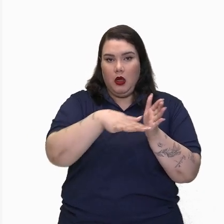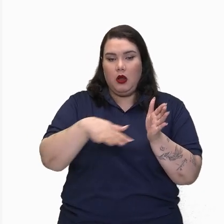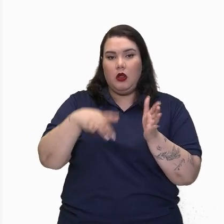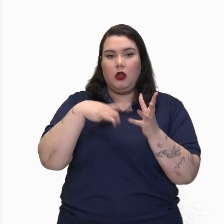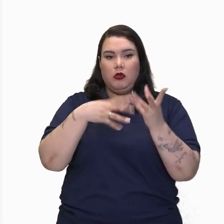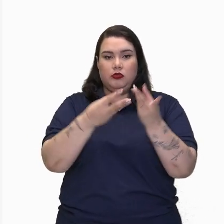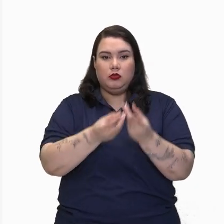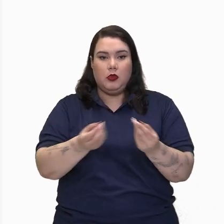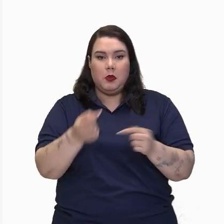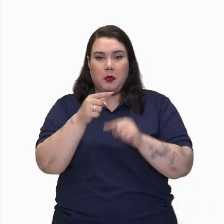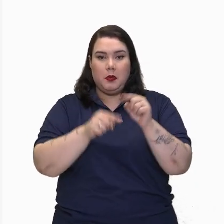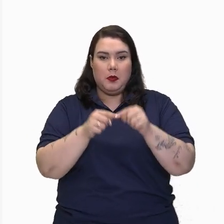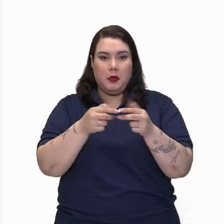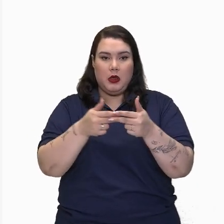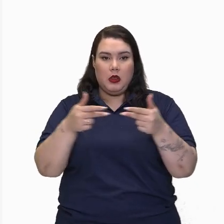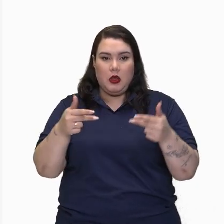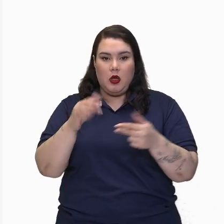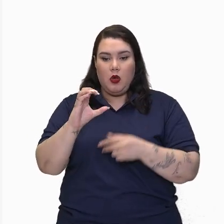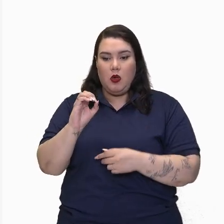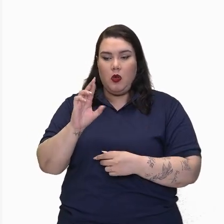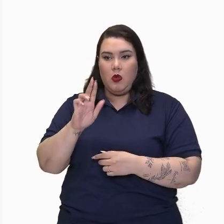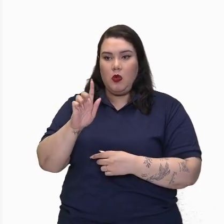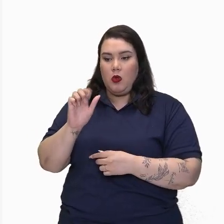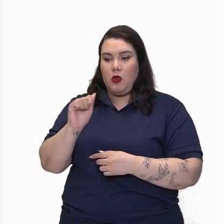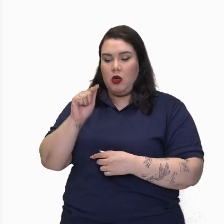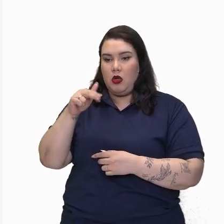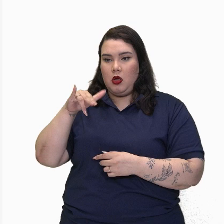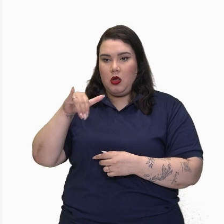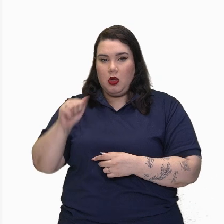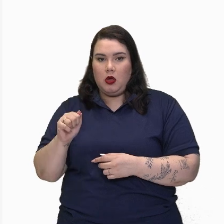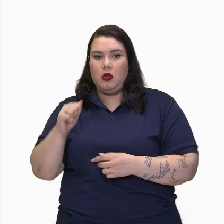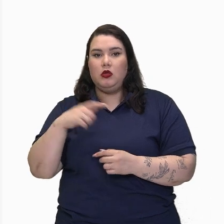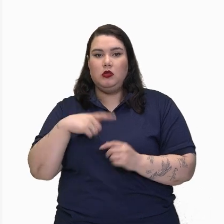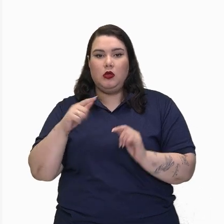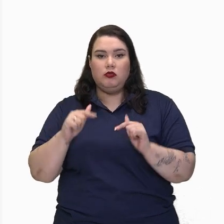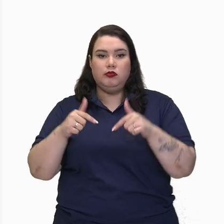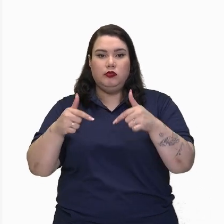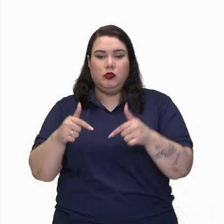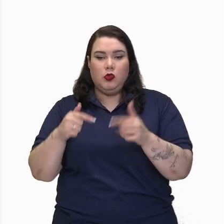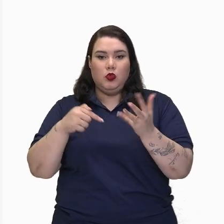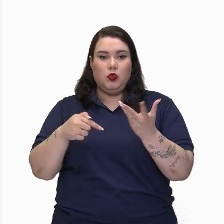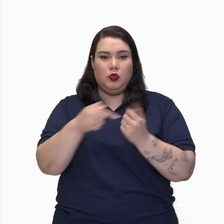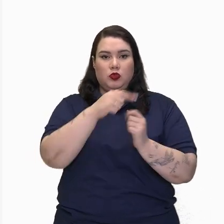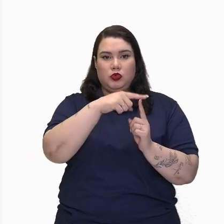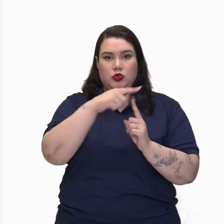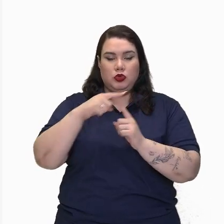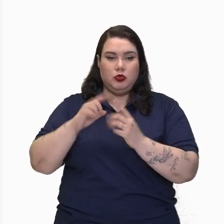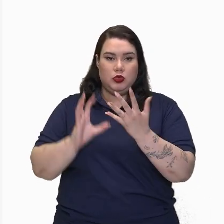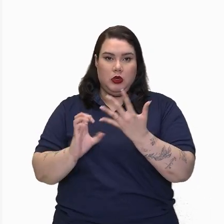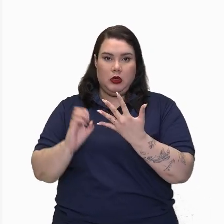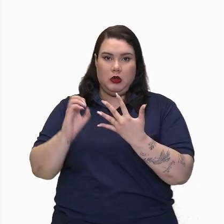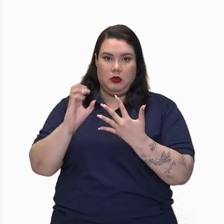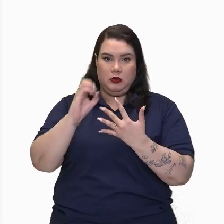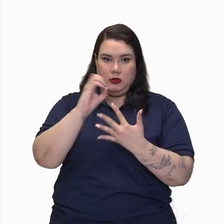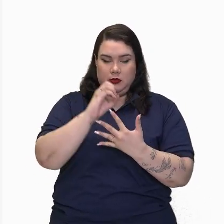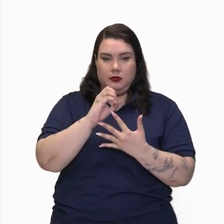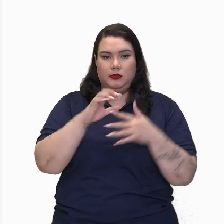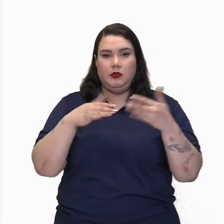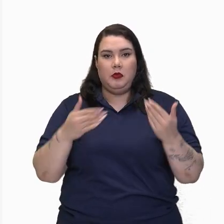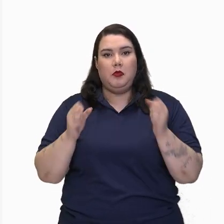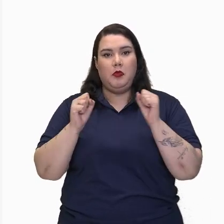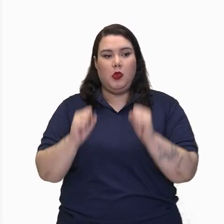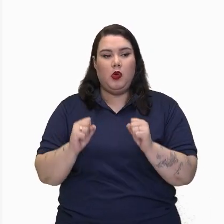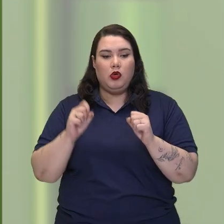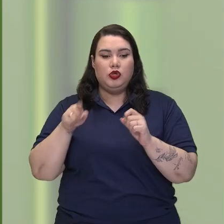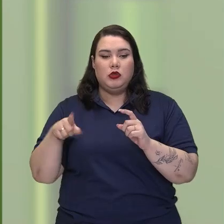decompõem a matéria orgânica e atuam em todos os níveis tróficos. Como eu falei para vocês, os decompositores podem atuar tanto